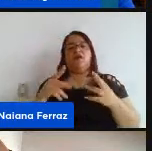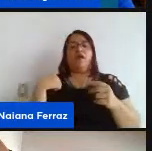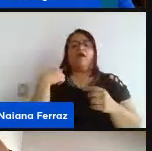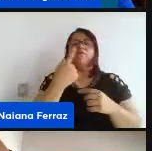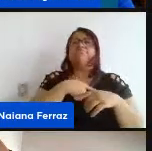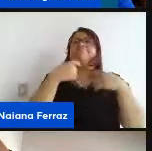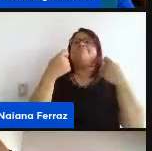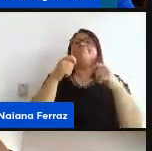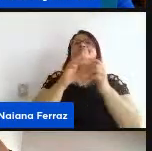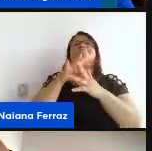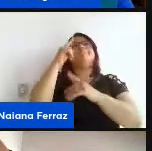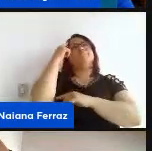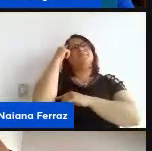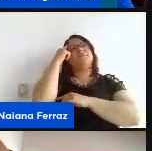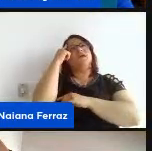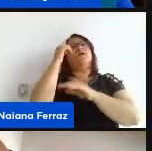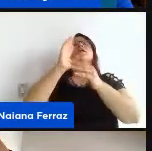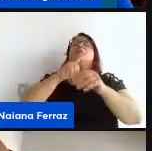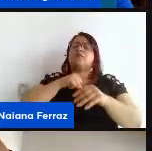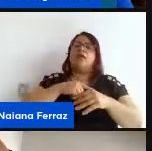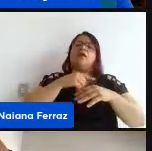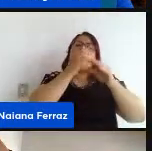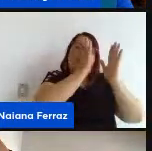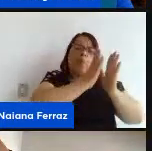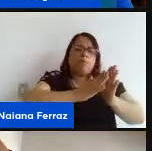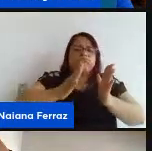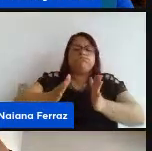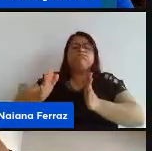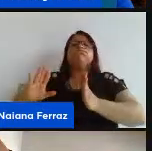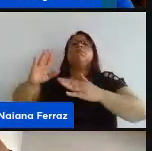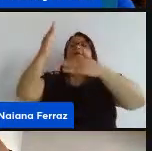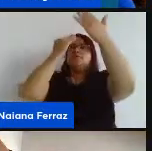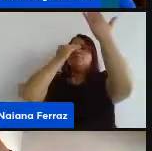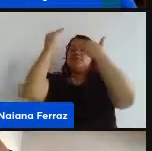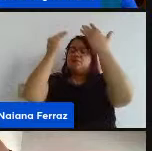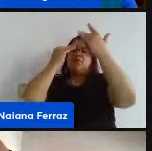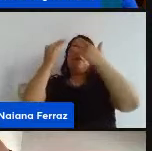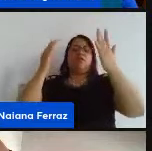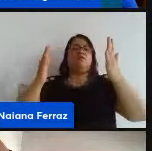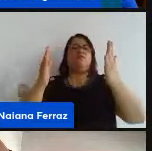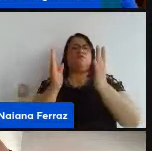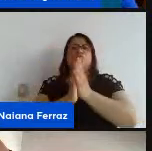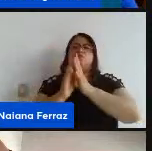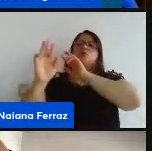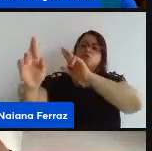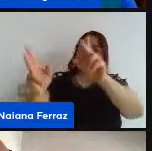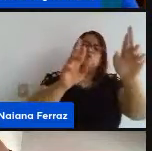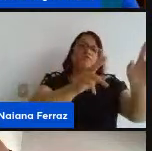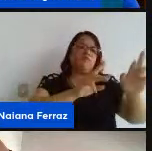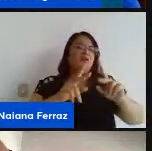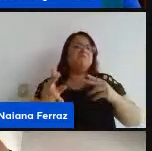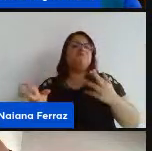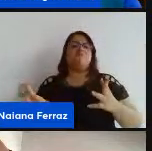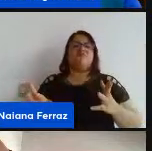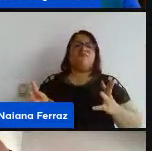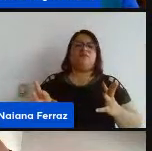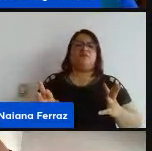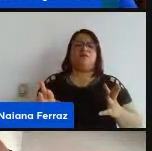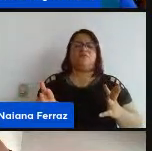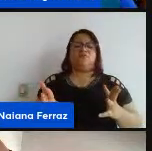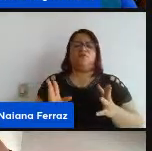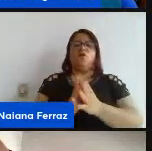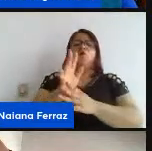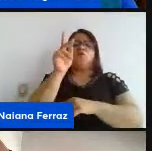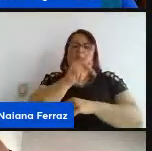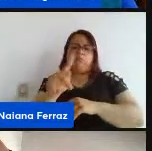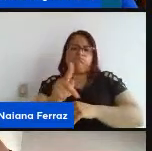processo psicológico, ok? De naturezas e intensidades talvez distintas daqueles que o professor